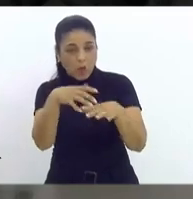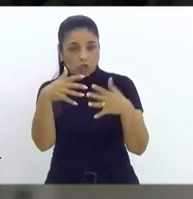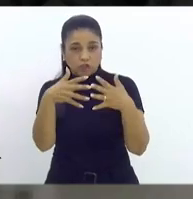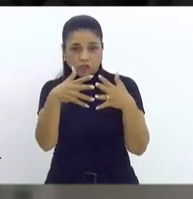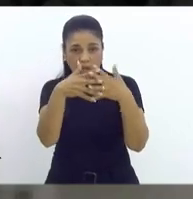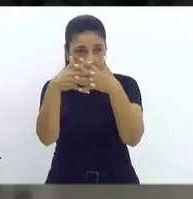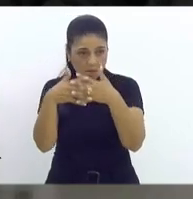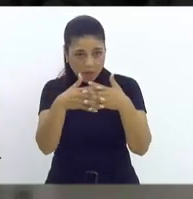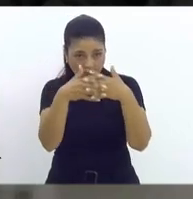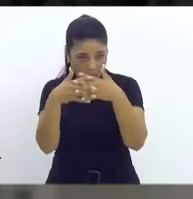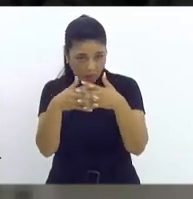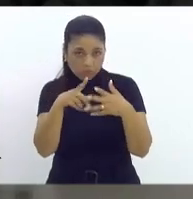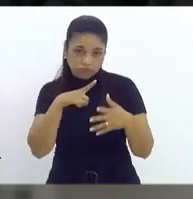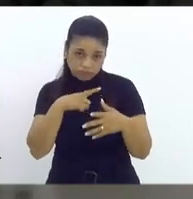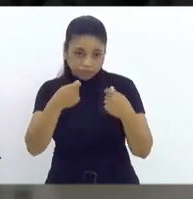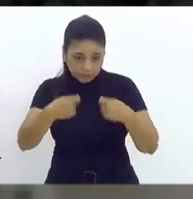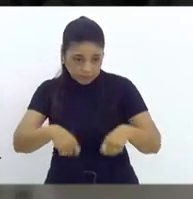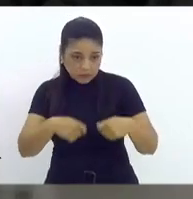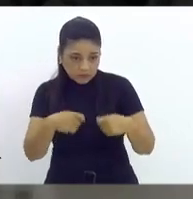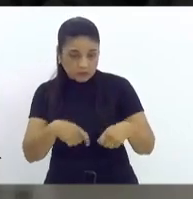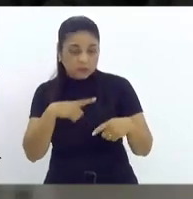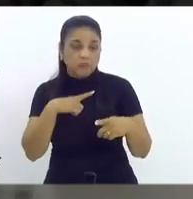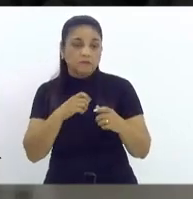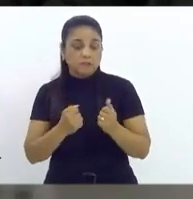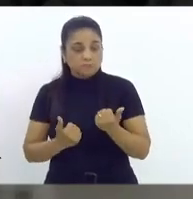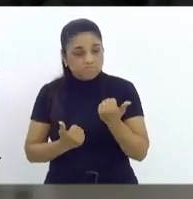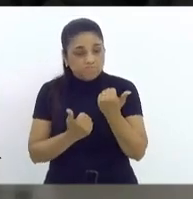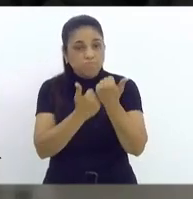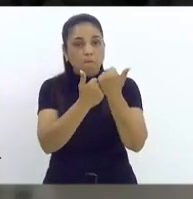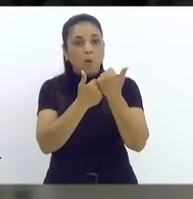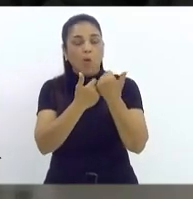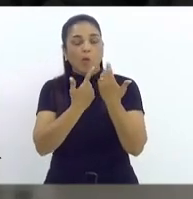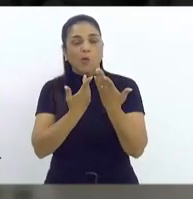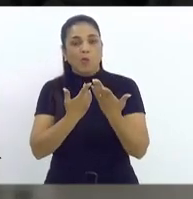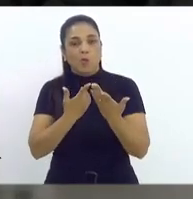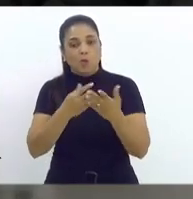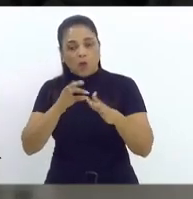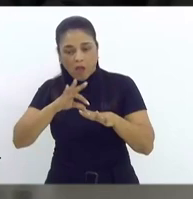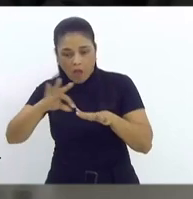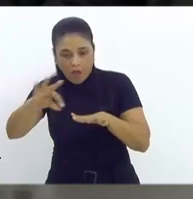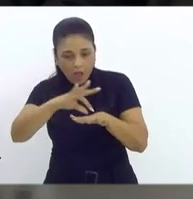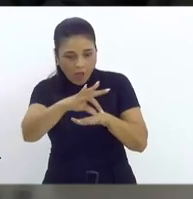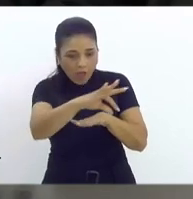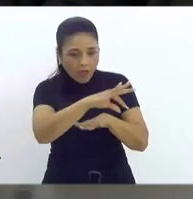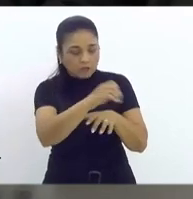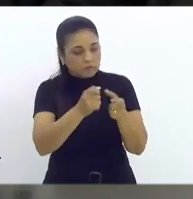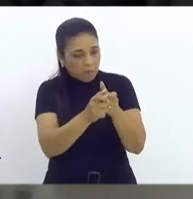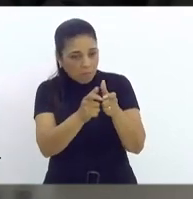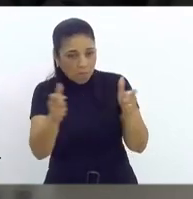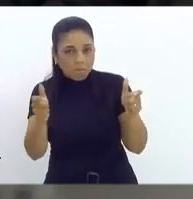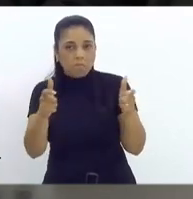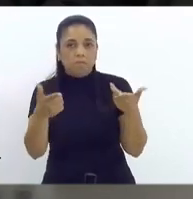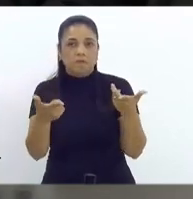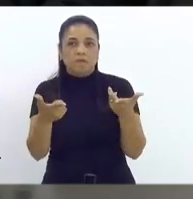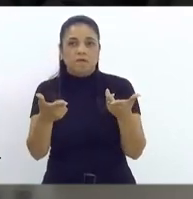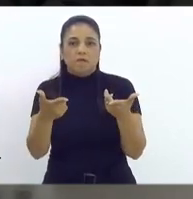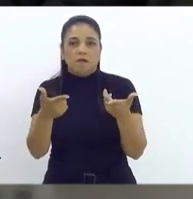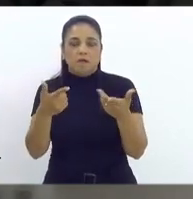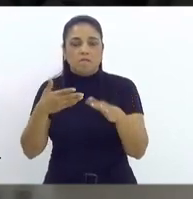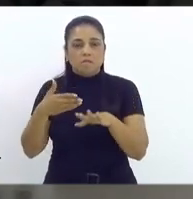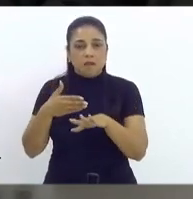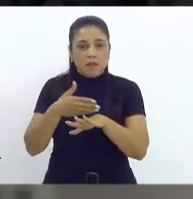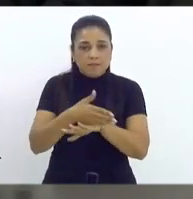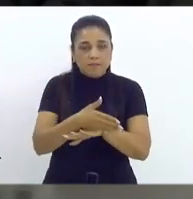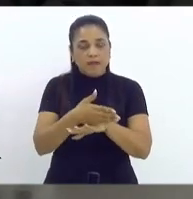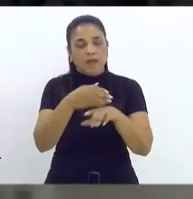mais um caminhão. Muitas vezes a gente tem que fazer reforços de redes e ampliações importantes para entrar